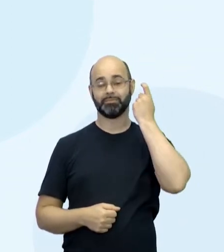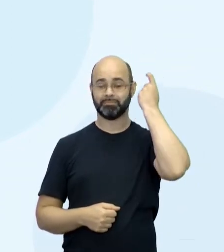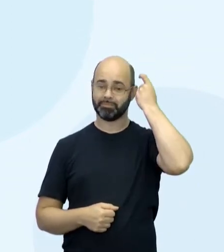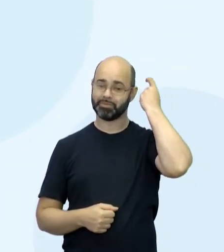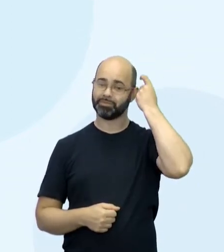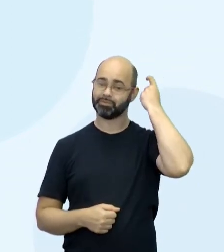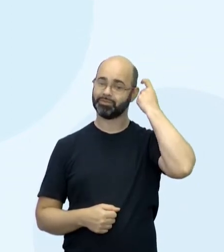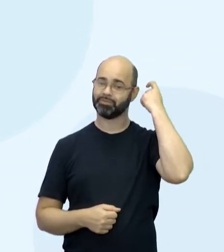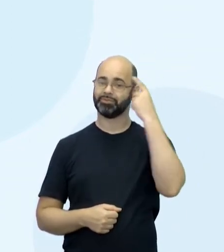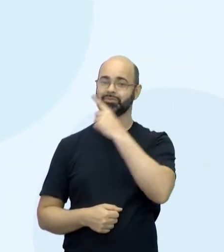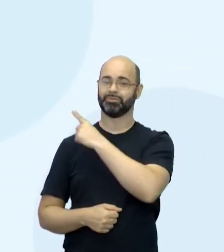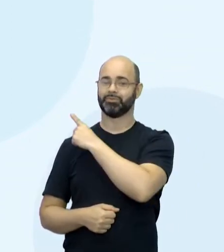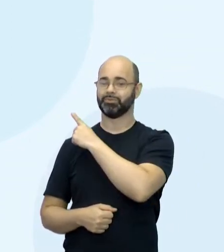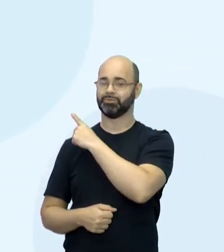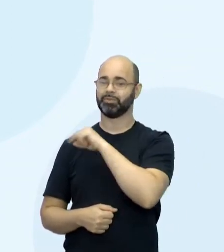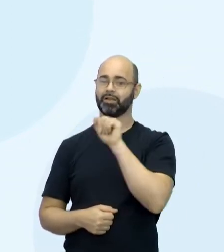olha,